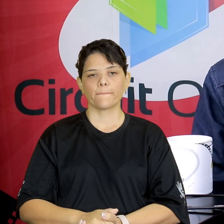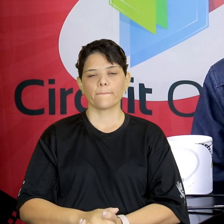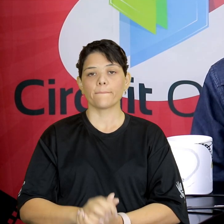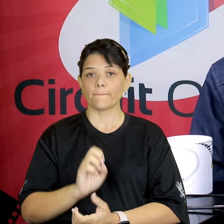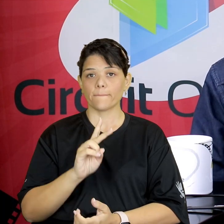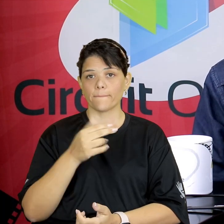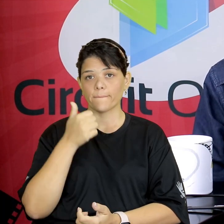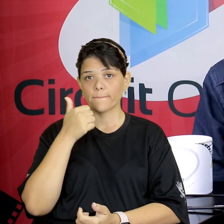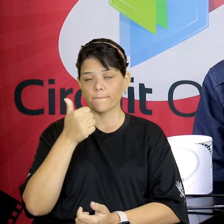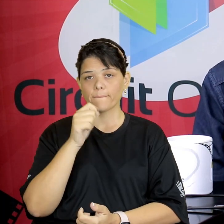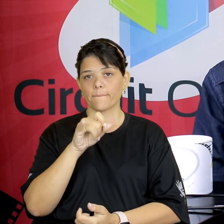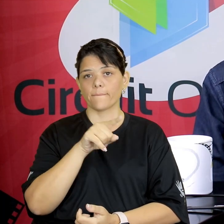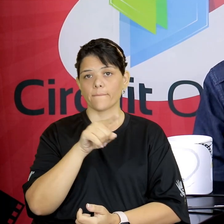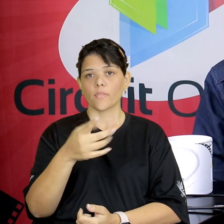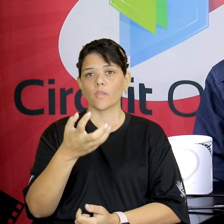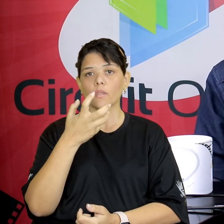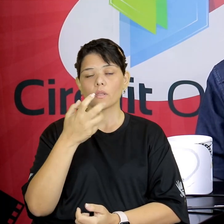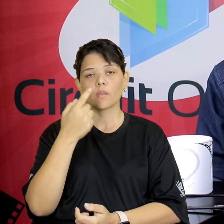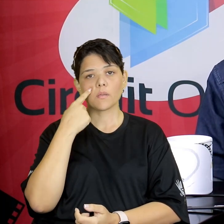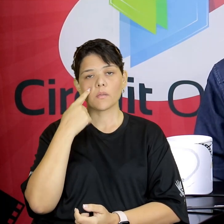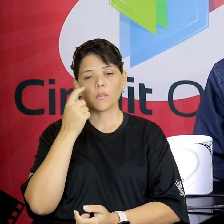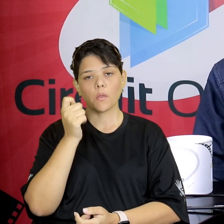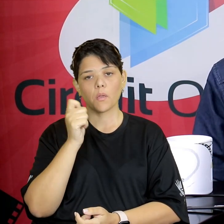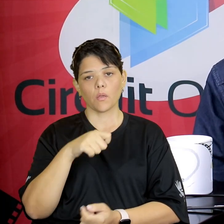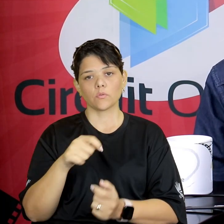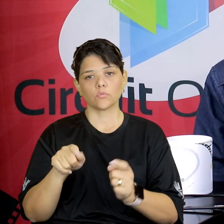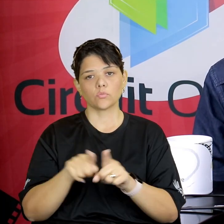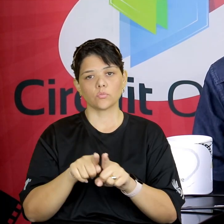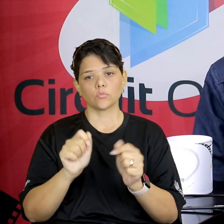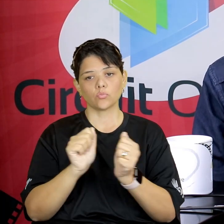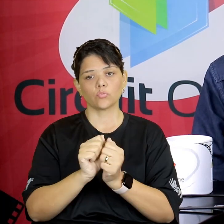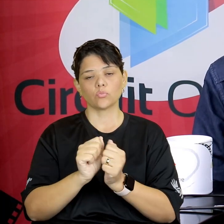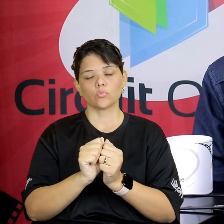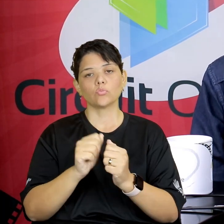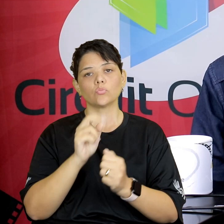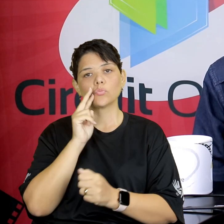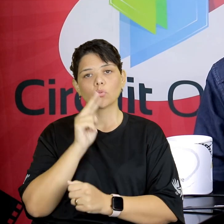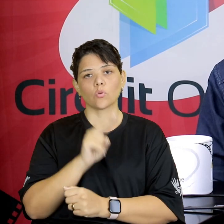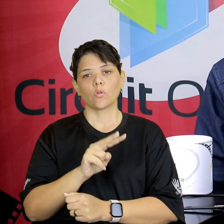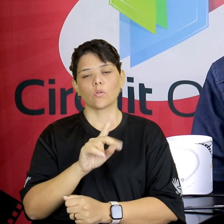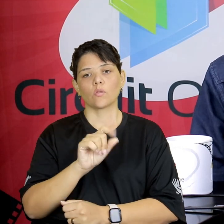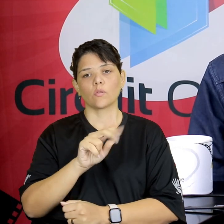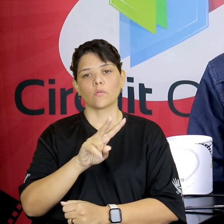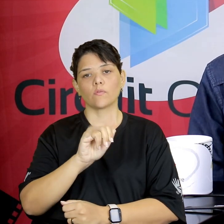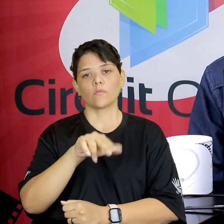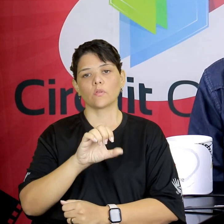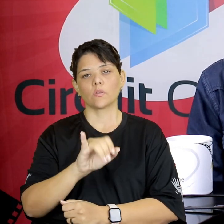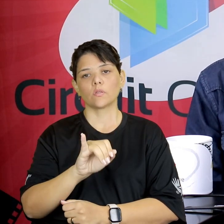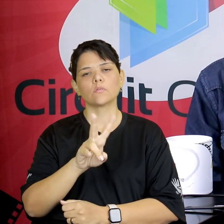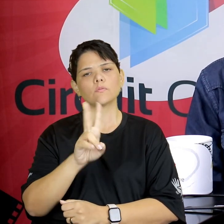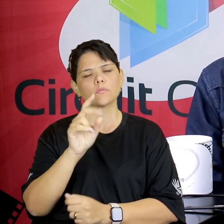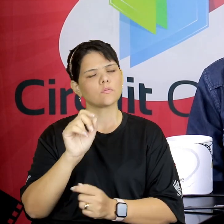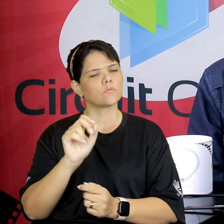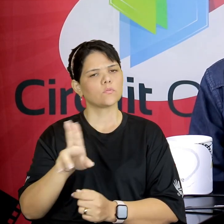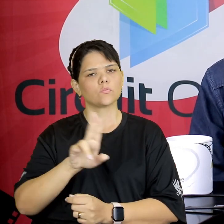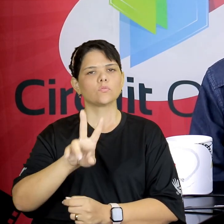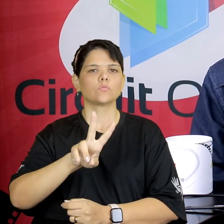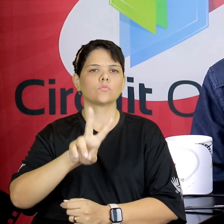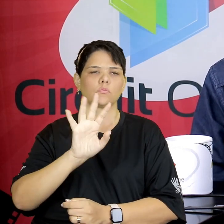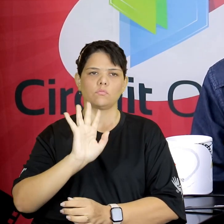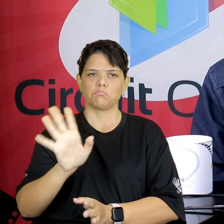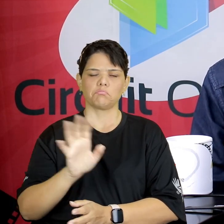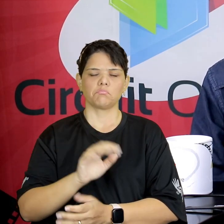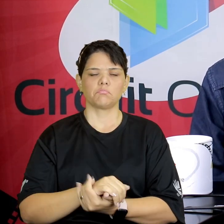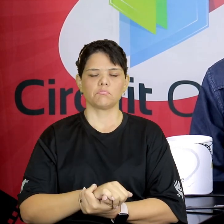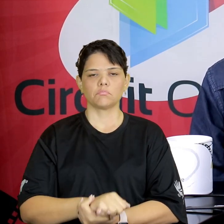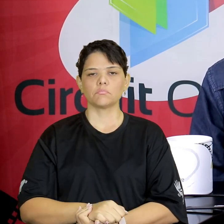Tranquilo? Mas se vocês quiserem, a gente pode dar uma olhada nessas coisas no DaVinci também. Eu sempre vou estar tentando mostrar um pouquinho dos dois. É meio